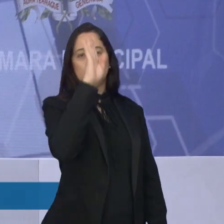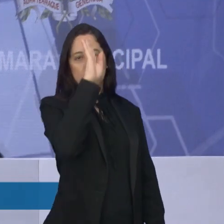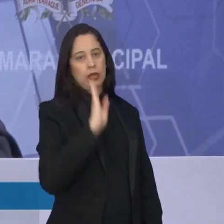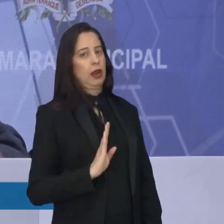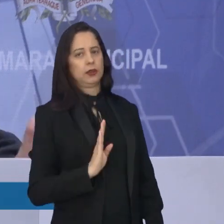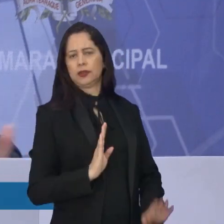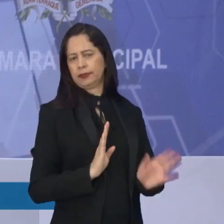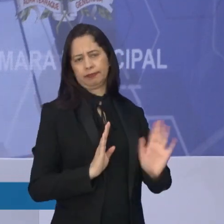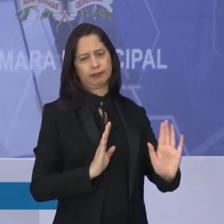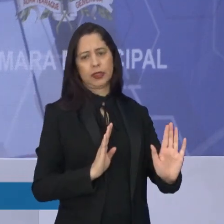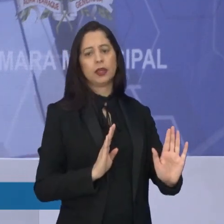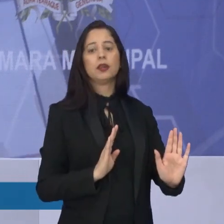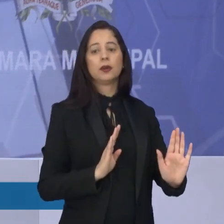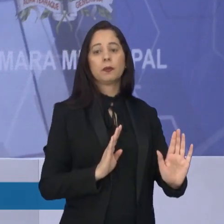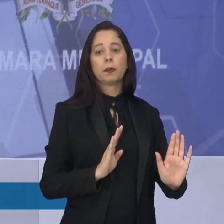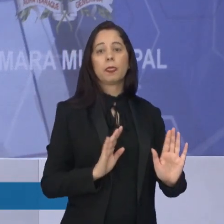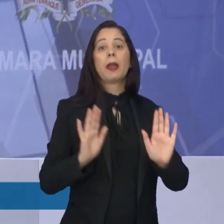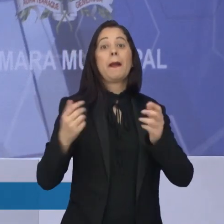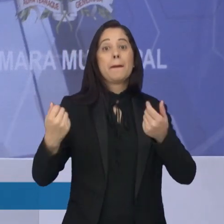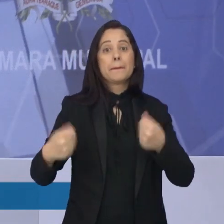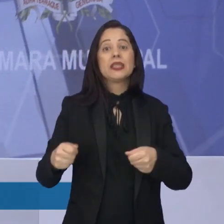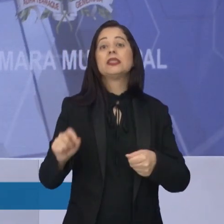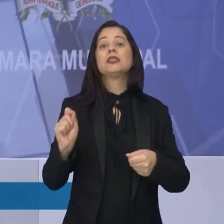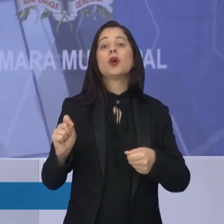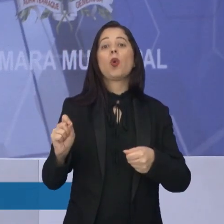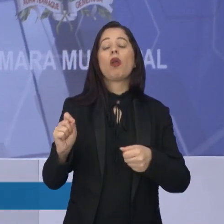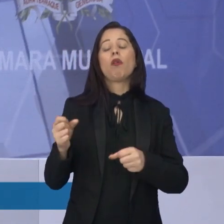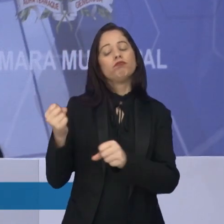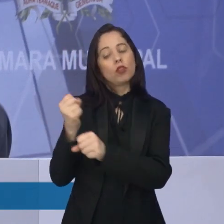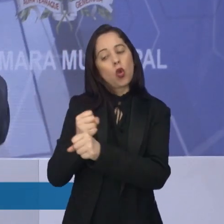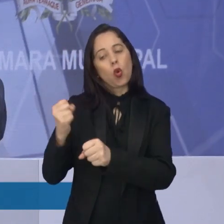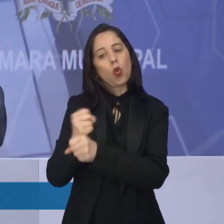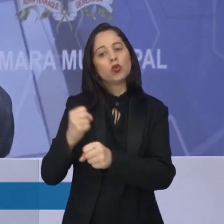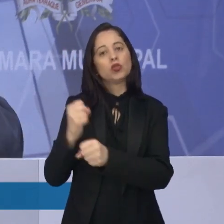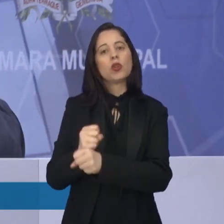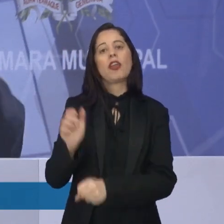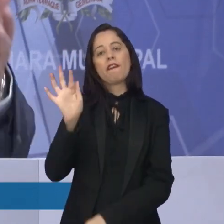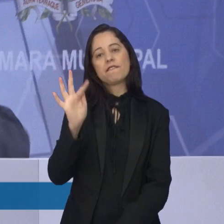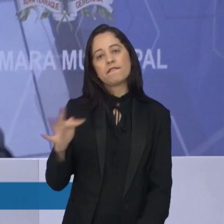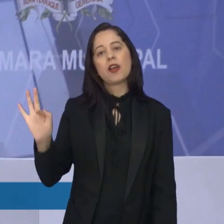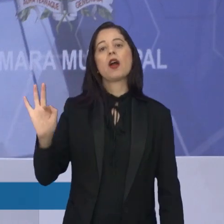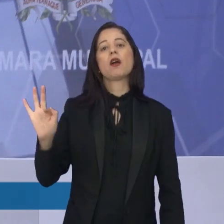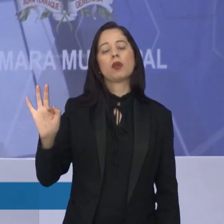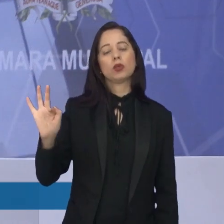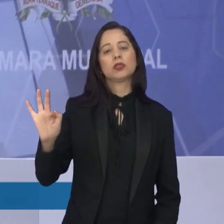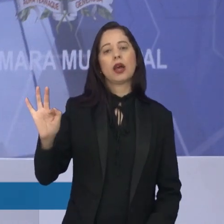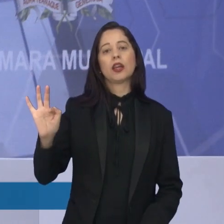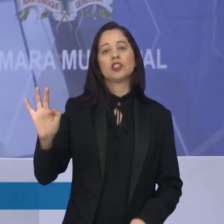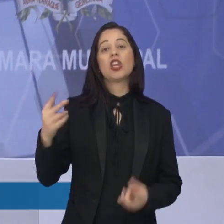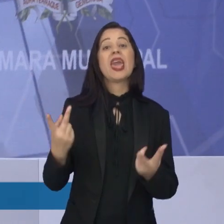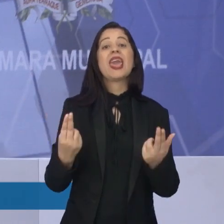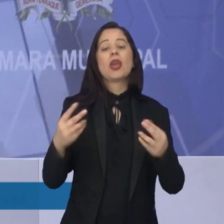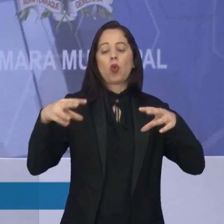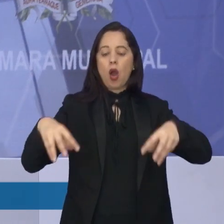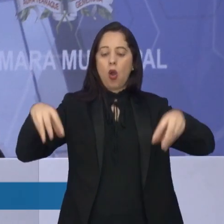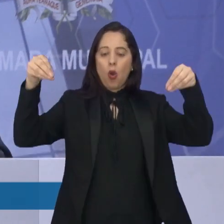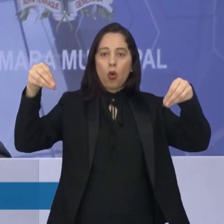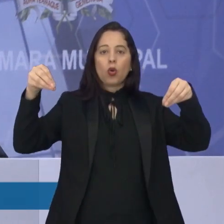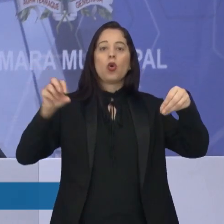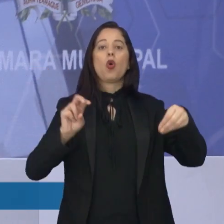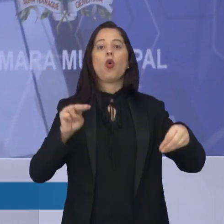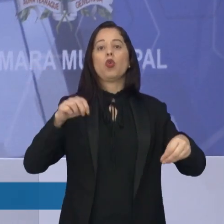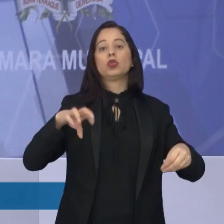José dos Campos. Nós precisamos mesmo de universidades como a Unifesp, como a Unesp, já aqui presentes,